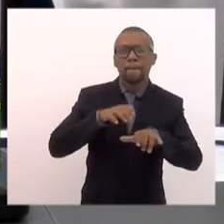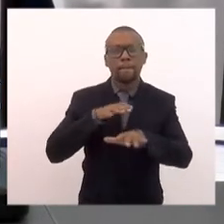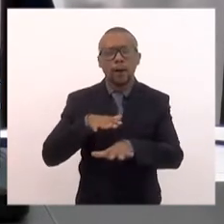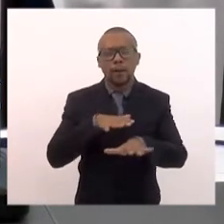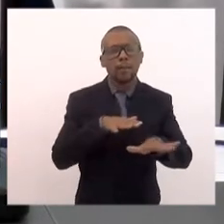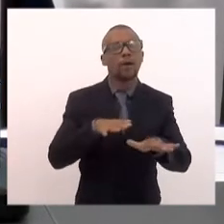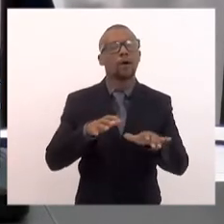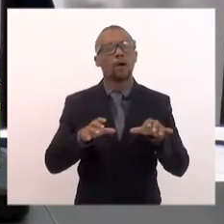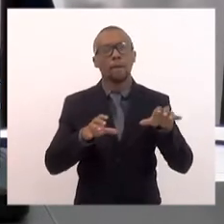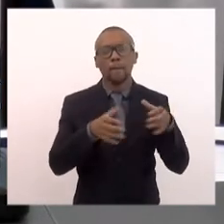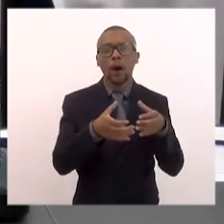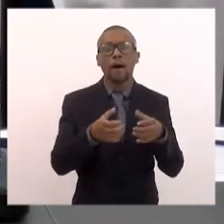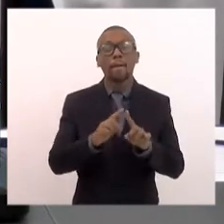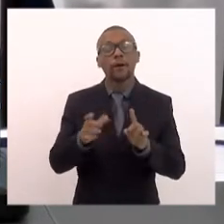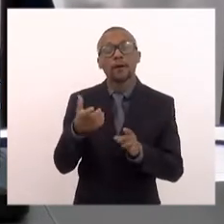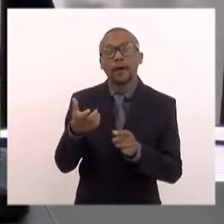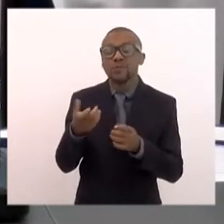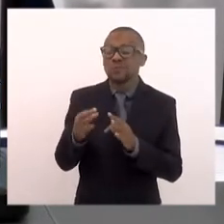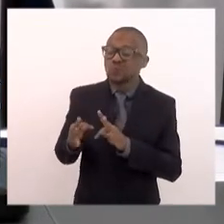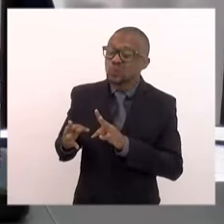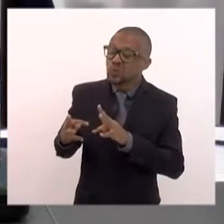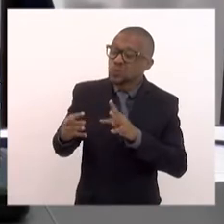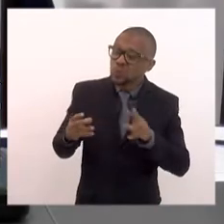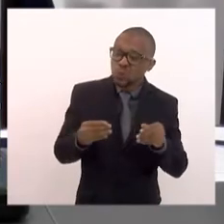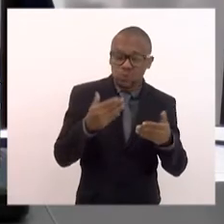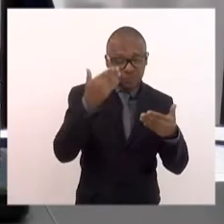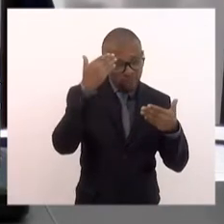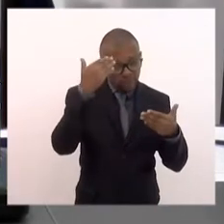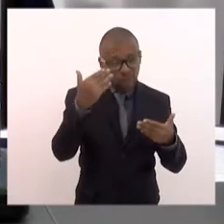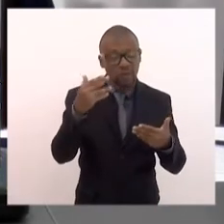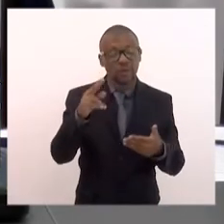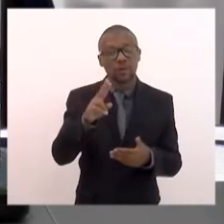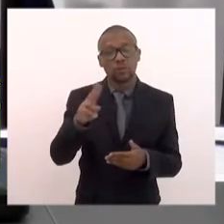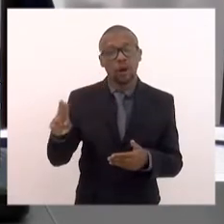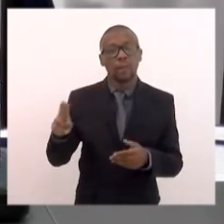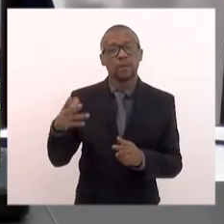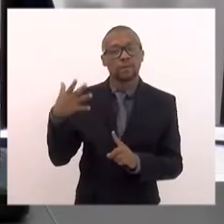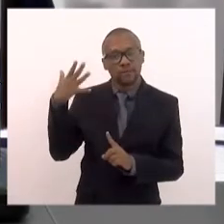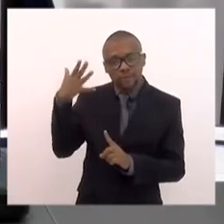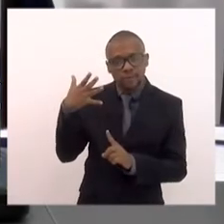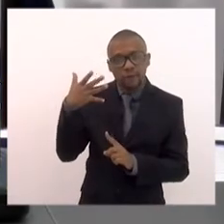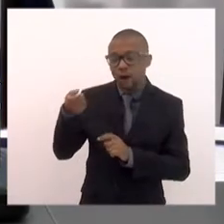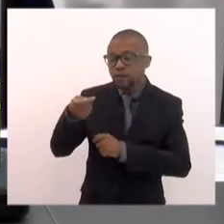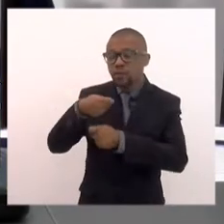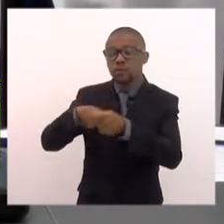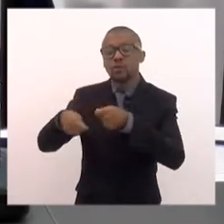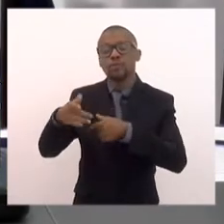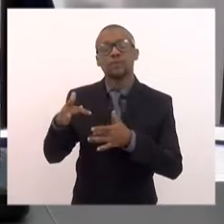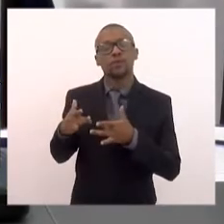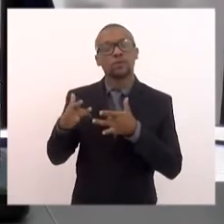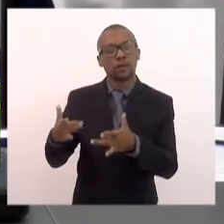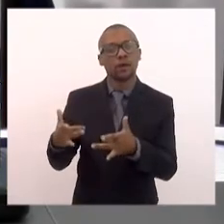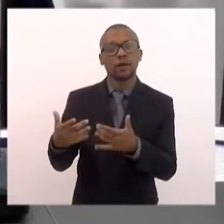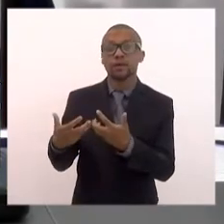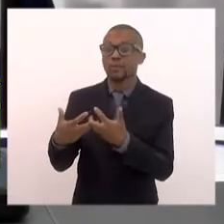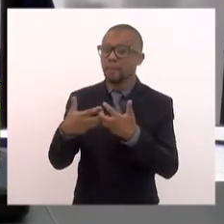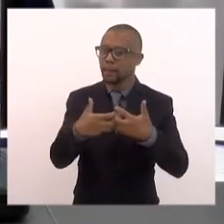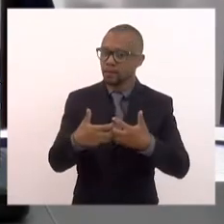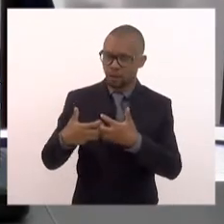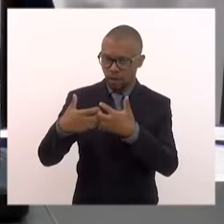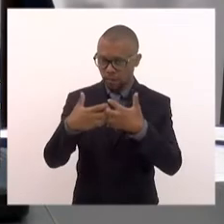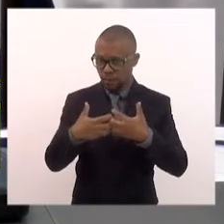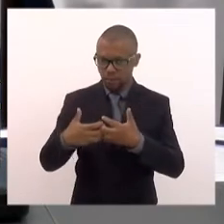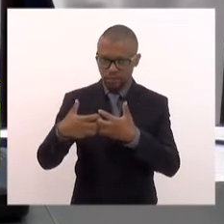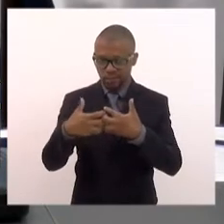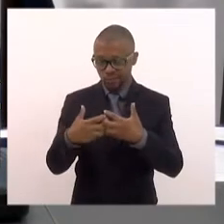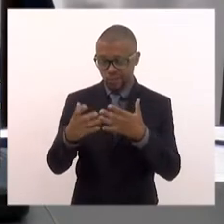locais, mas eu quero saudar todos eles em nome do Fórum de Economia Solidária de Petrópolis, que